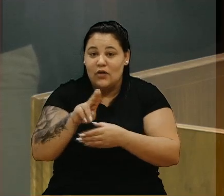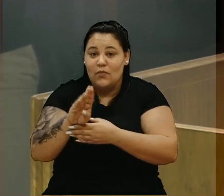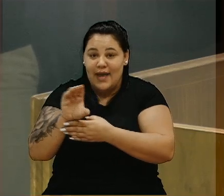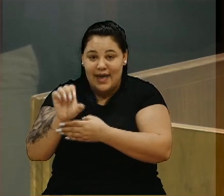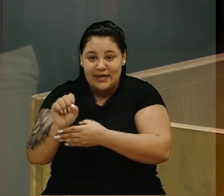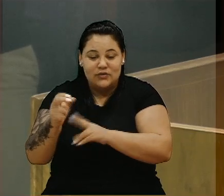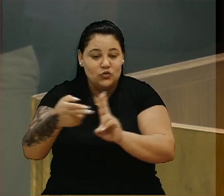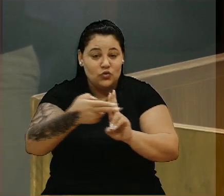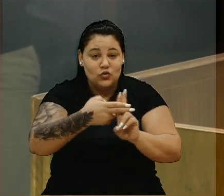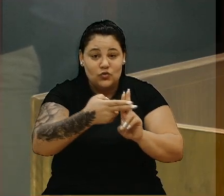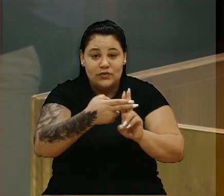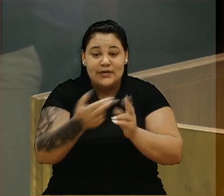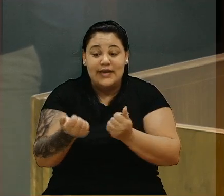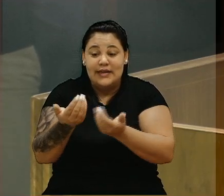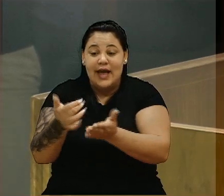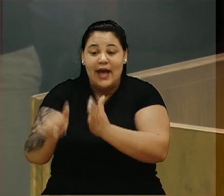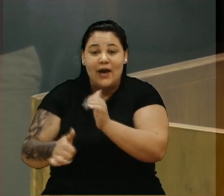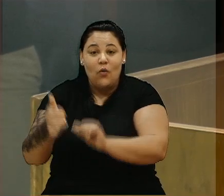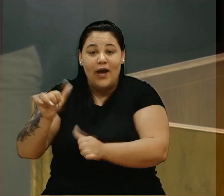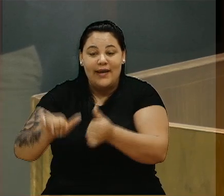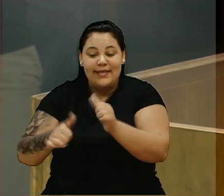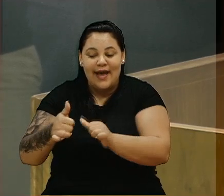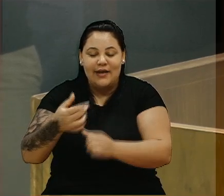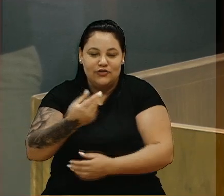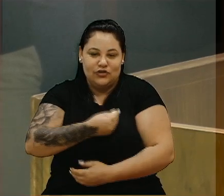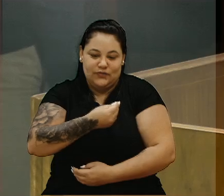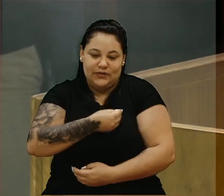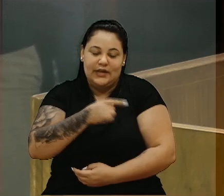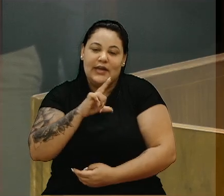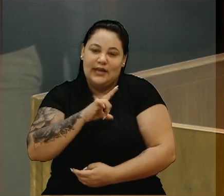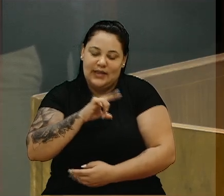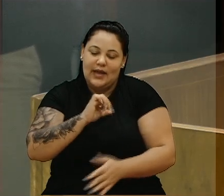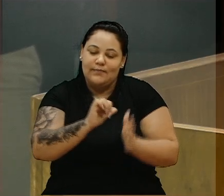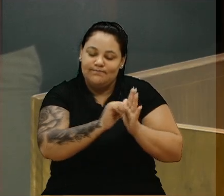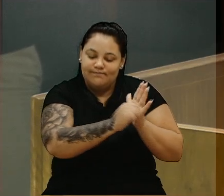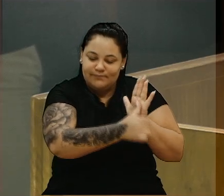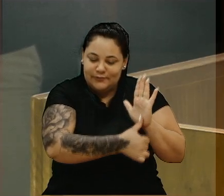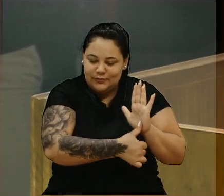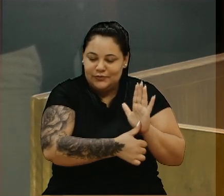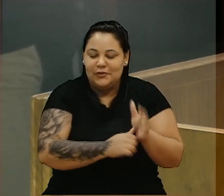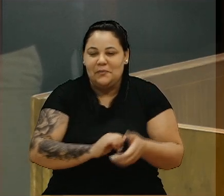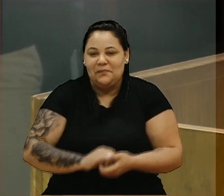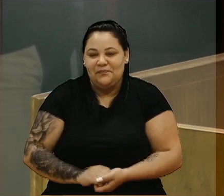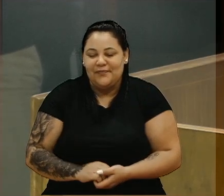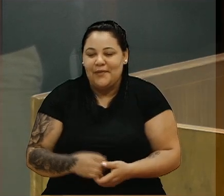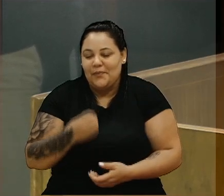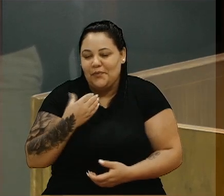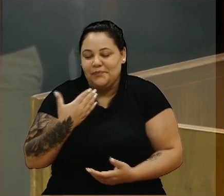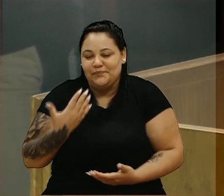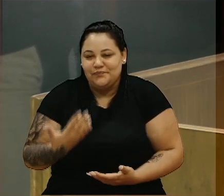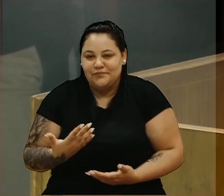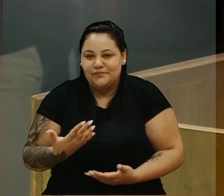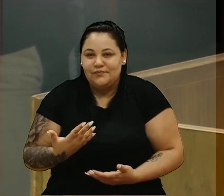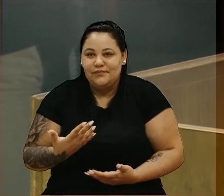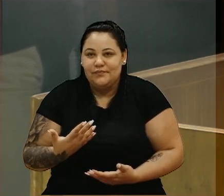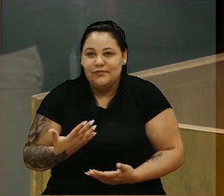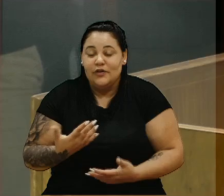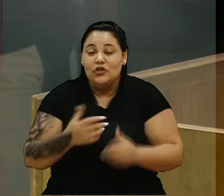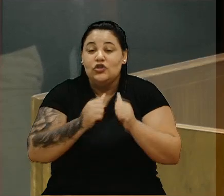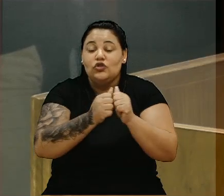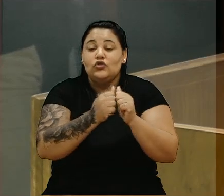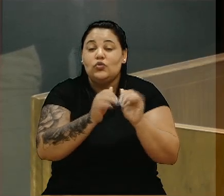de vida para as pessoas com trissomia 21. Bem, com suas